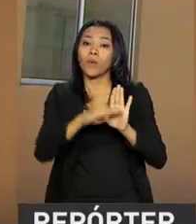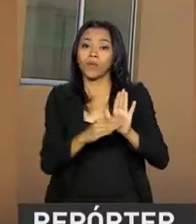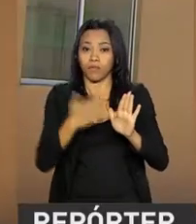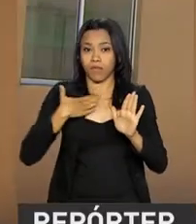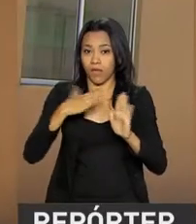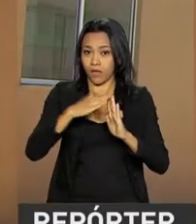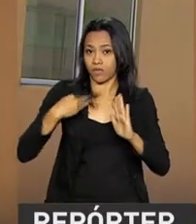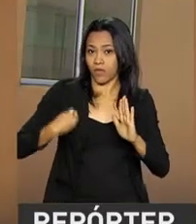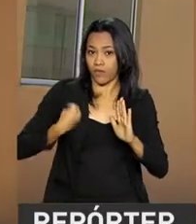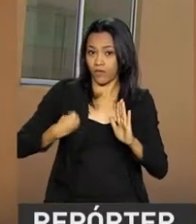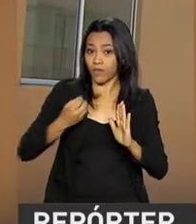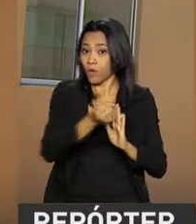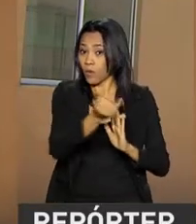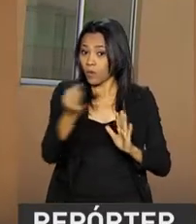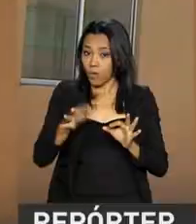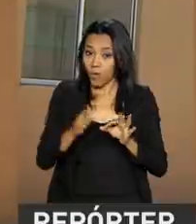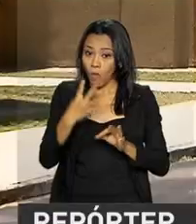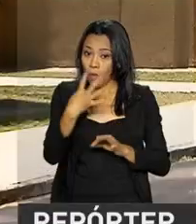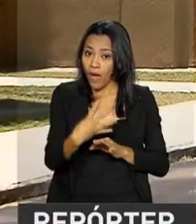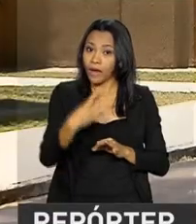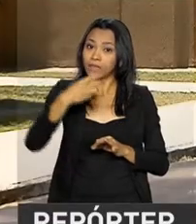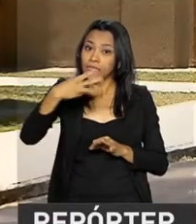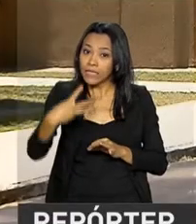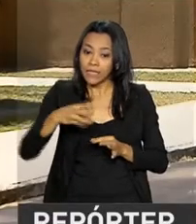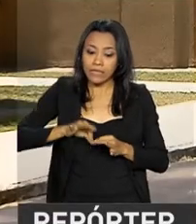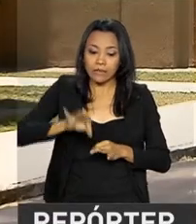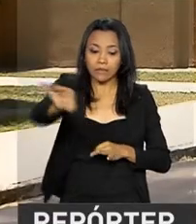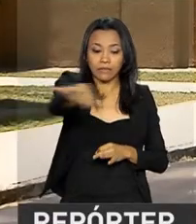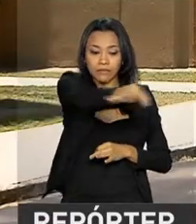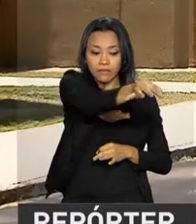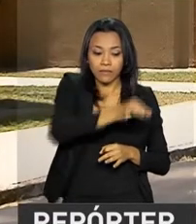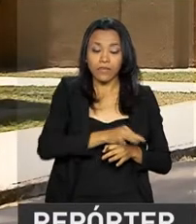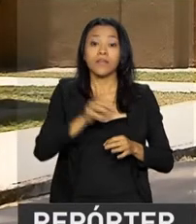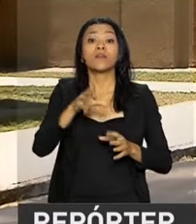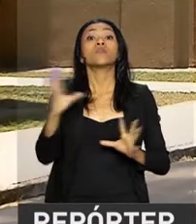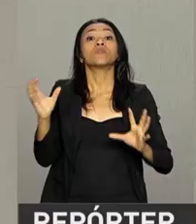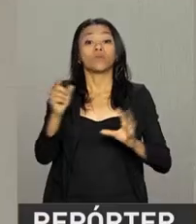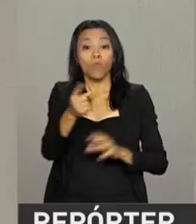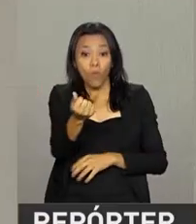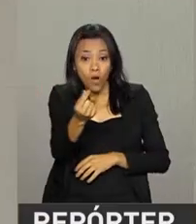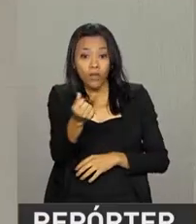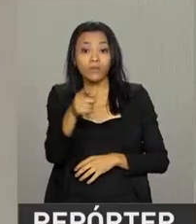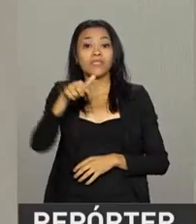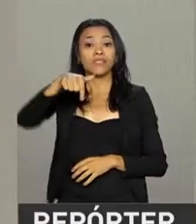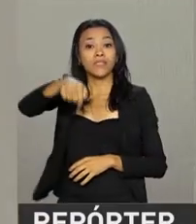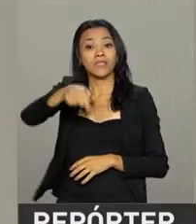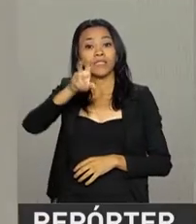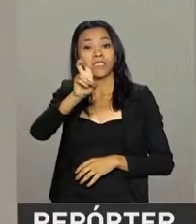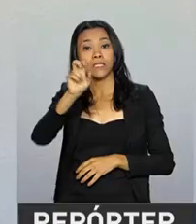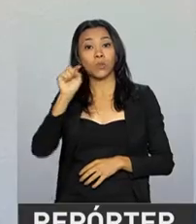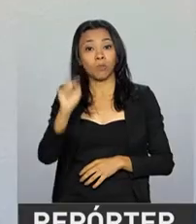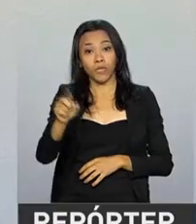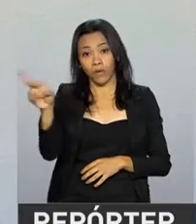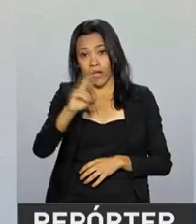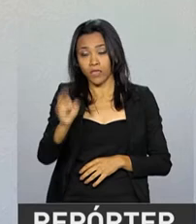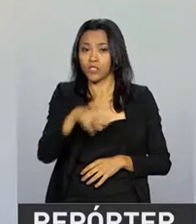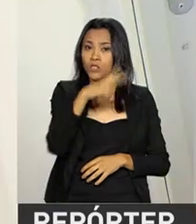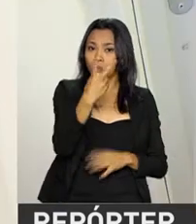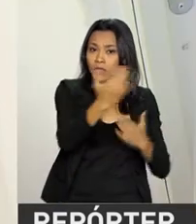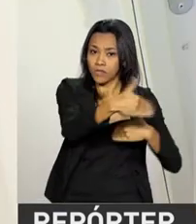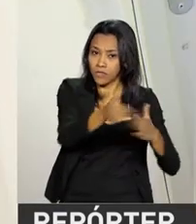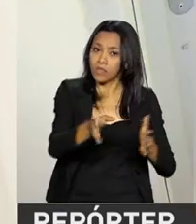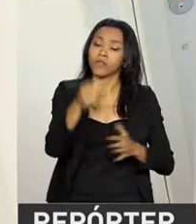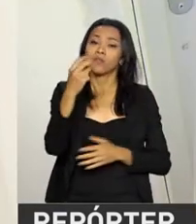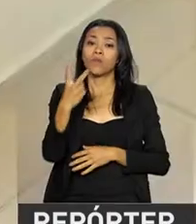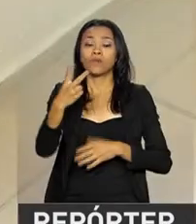tem 43 metros quadrados e custou em média 75 mil reais as unidades têm sala dois quartos cozinha